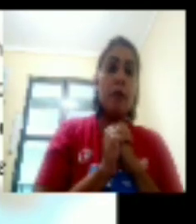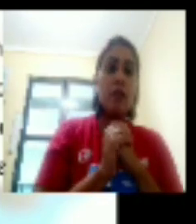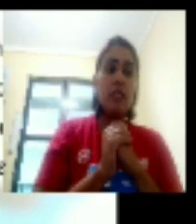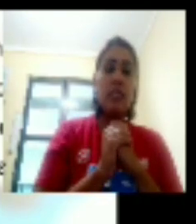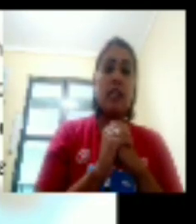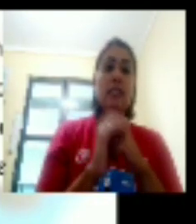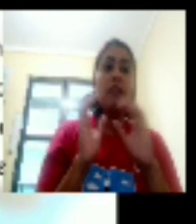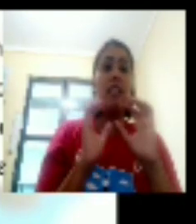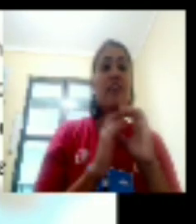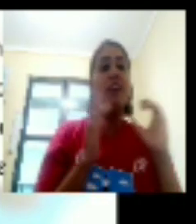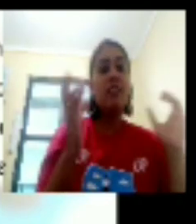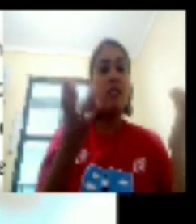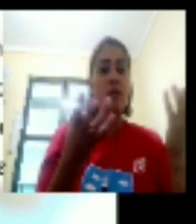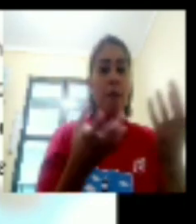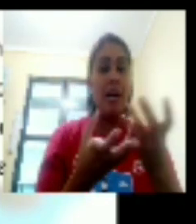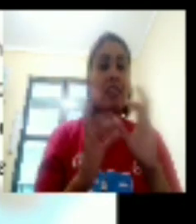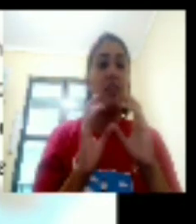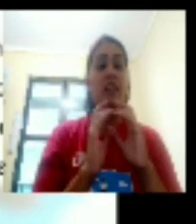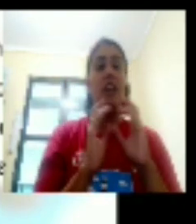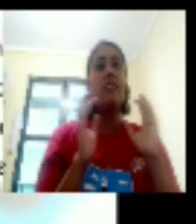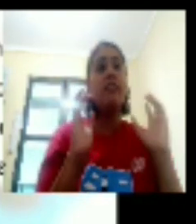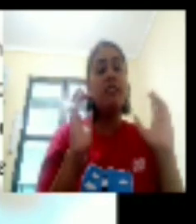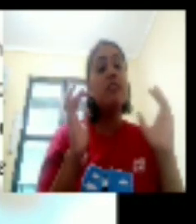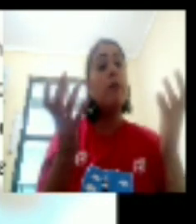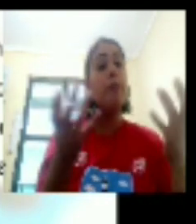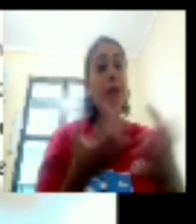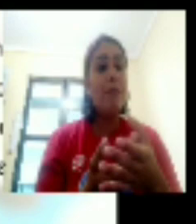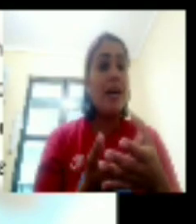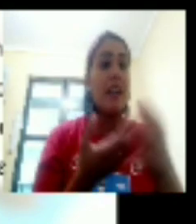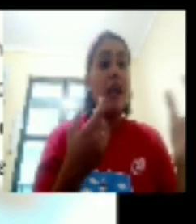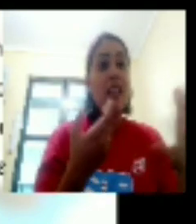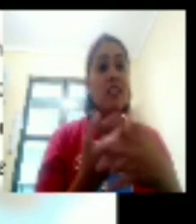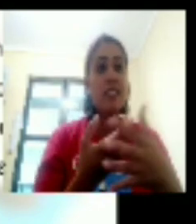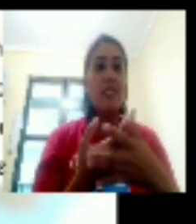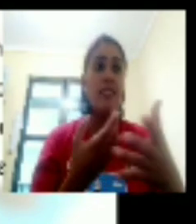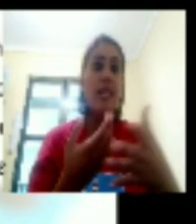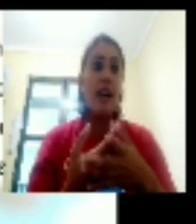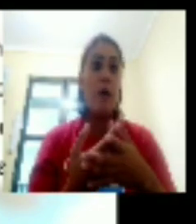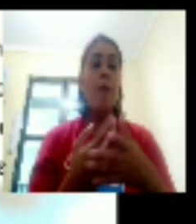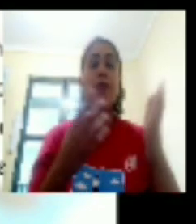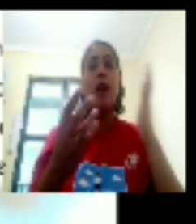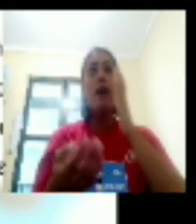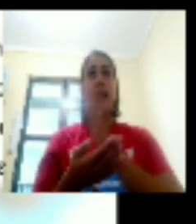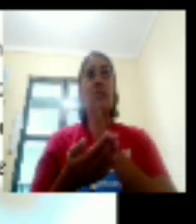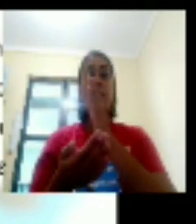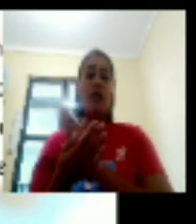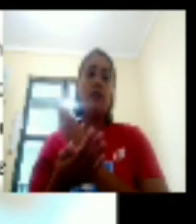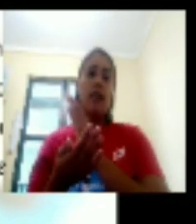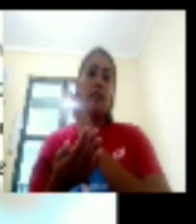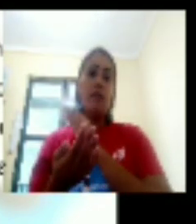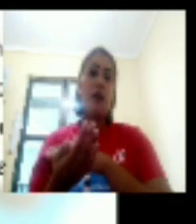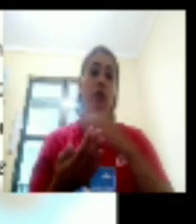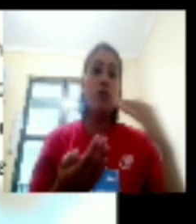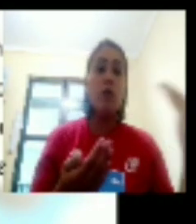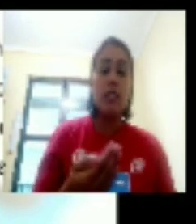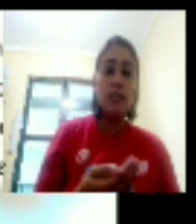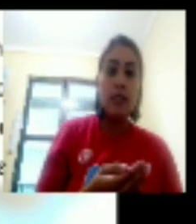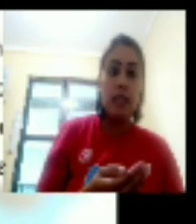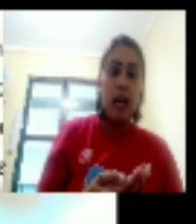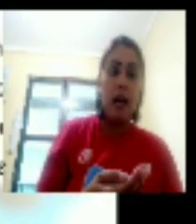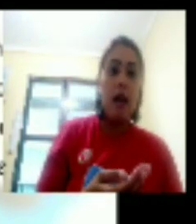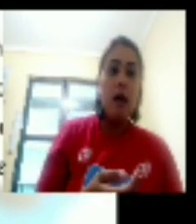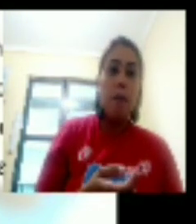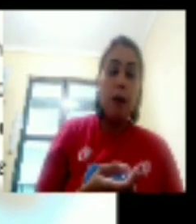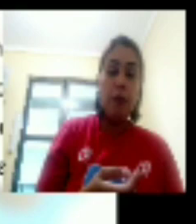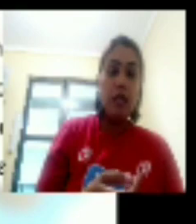lá na primeira unidade, que essa atenção básica, que essa atenção primária é essencial nesse processo de saúde e